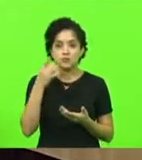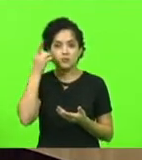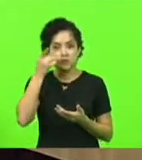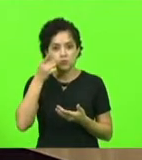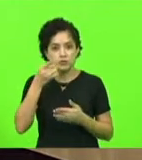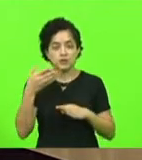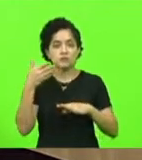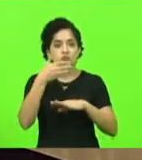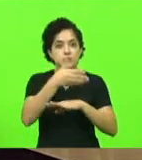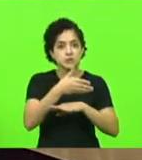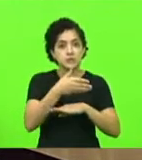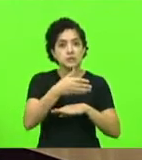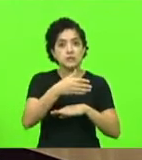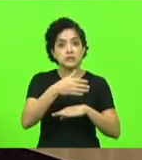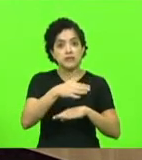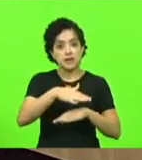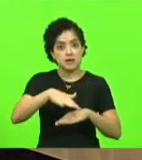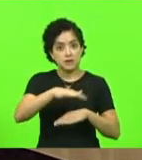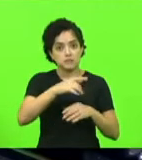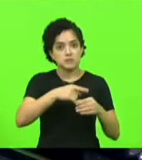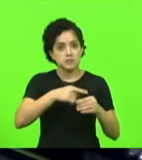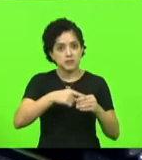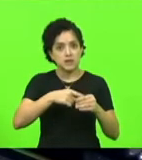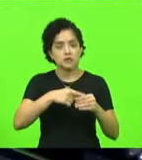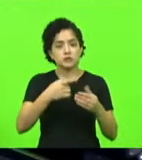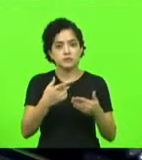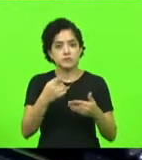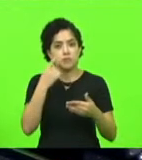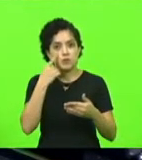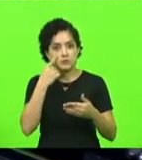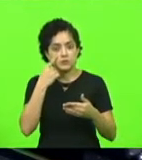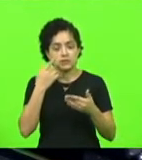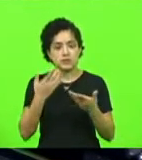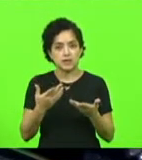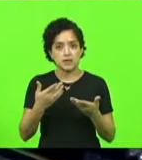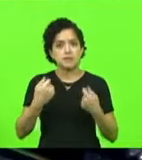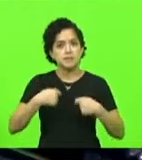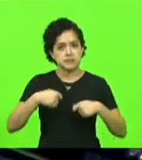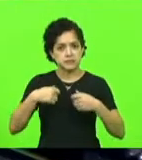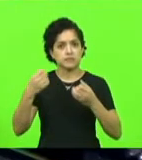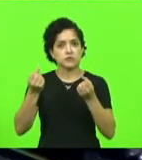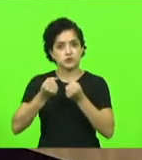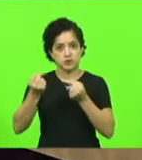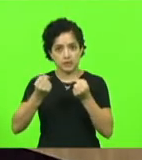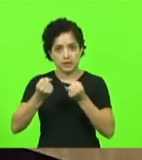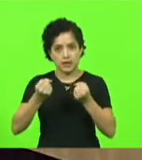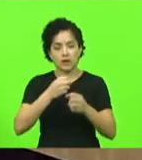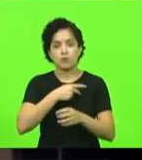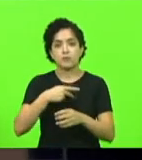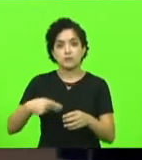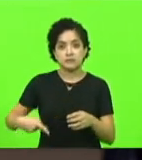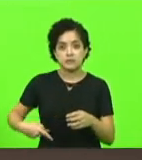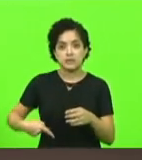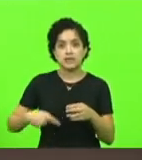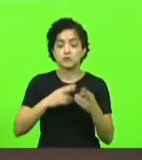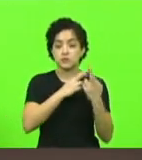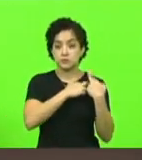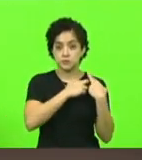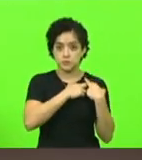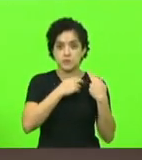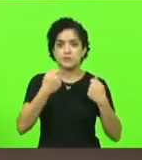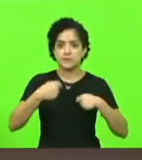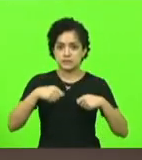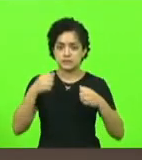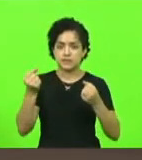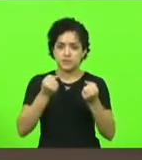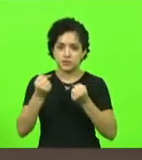porque eles trazem a dificuldade. O governador tinha que andar mais de carro, o presidente tinha que andar mais de carro, os responsáveis tinham que andar mais de